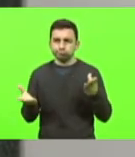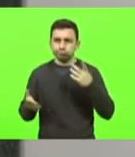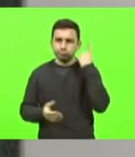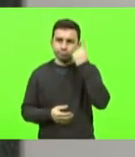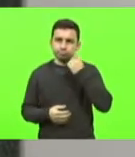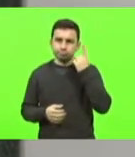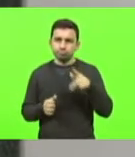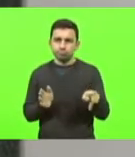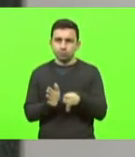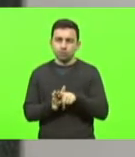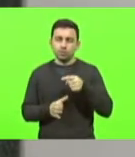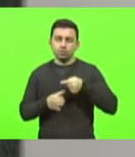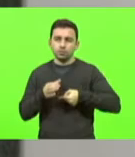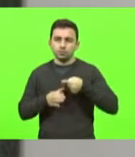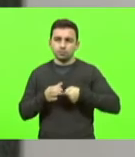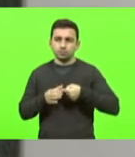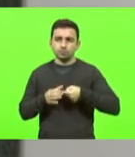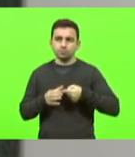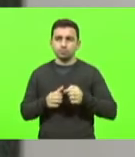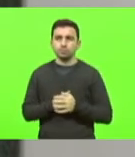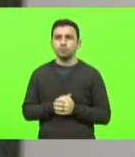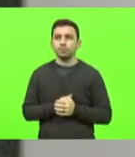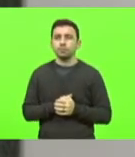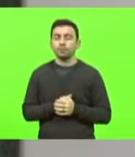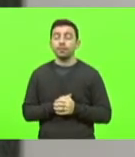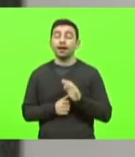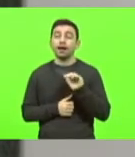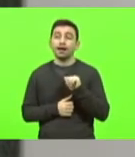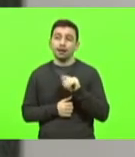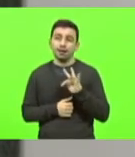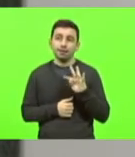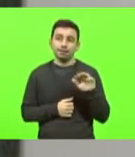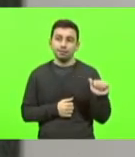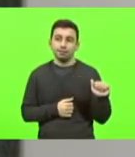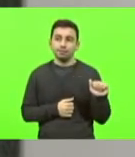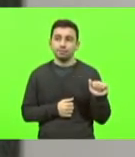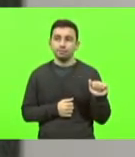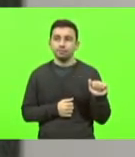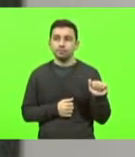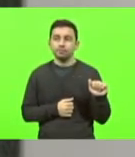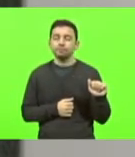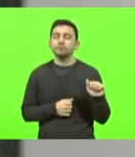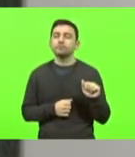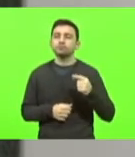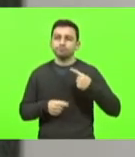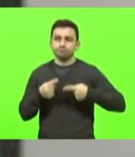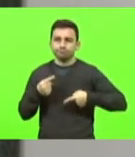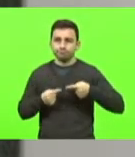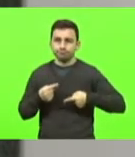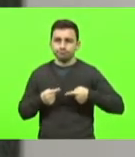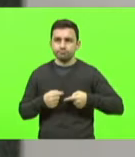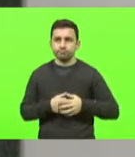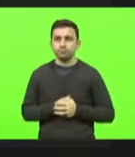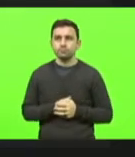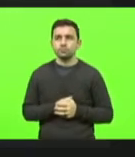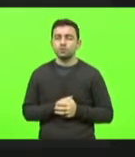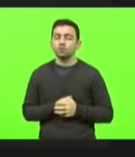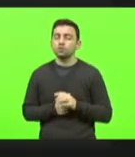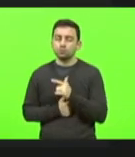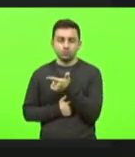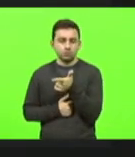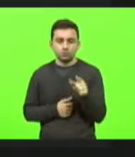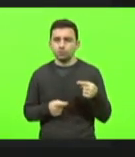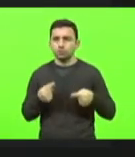dessa comissão. A ata está em discussão. Não havendo